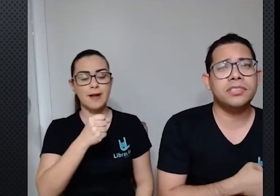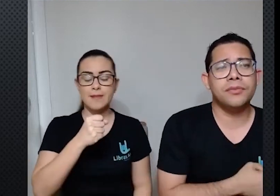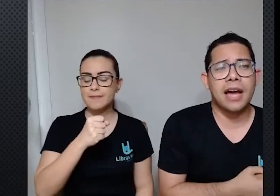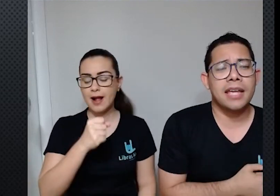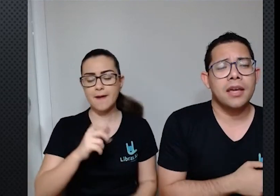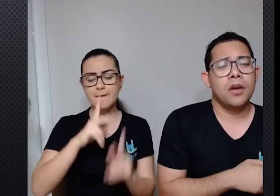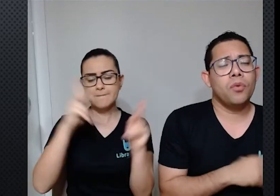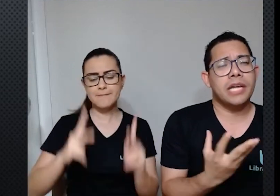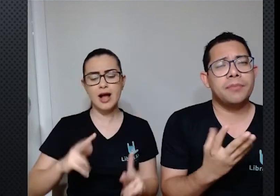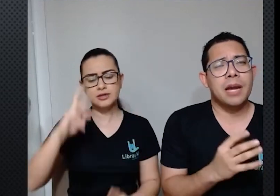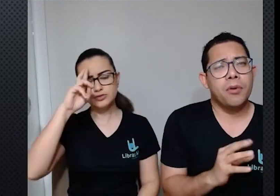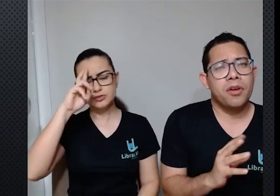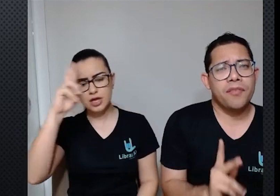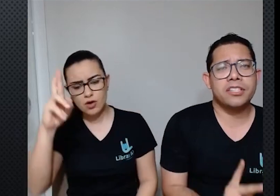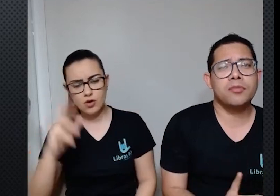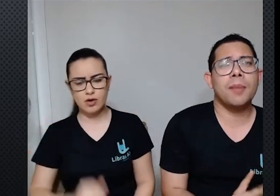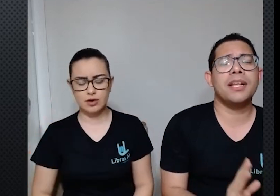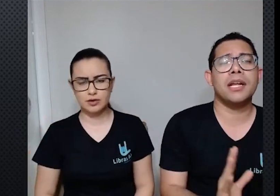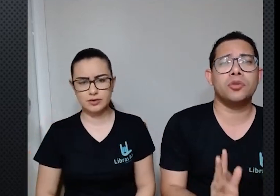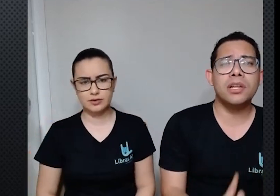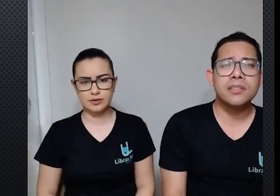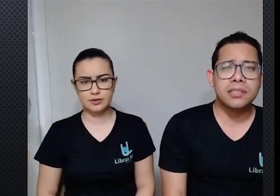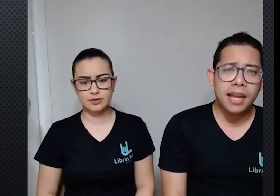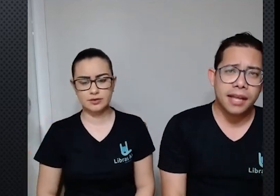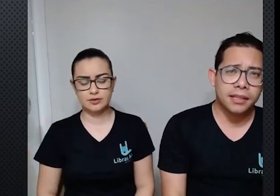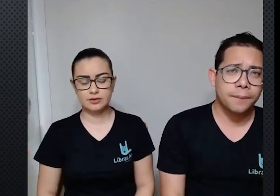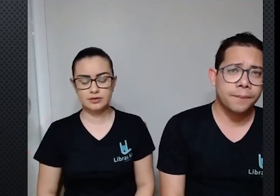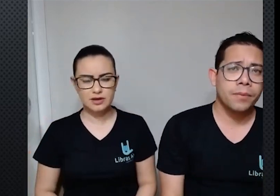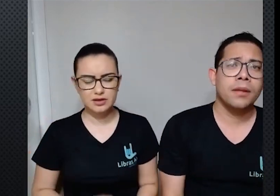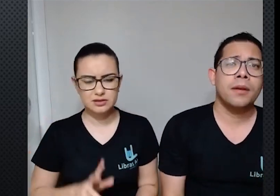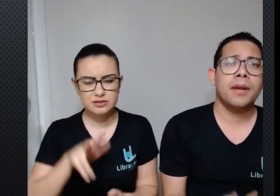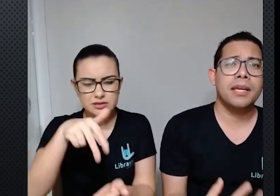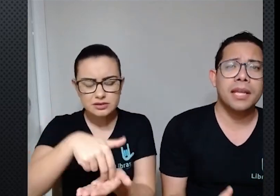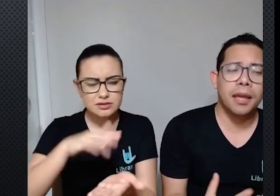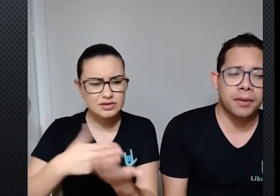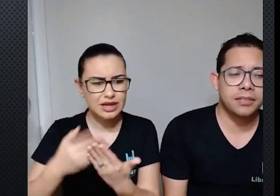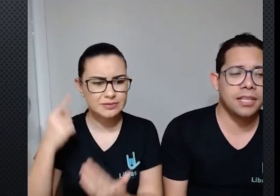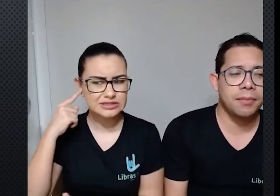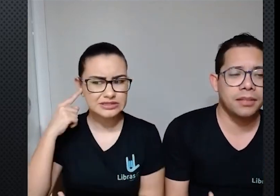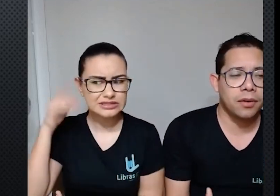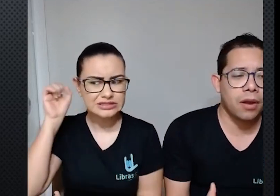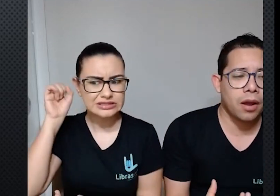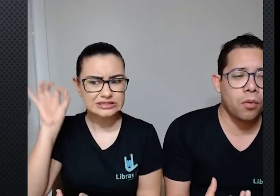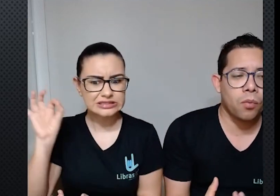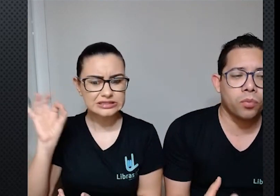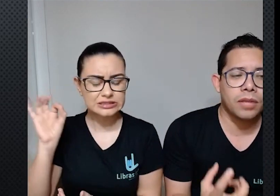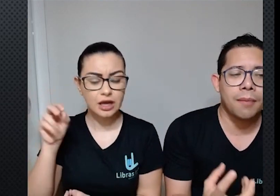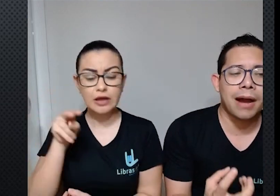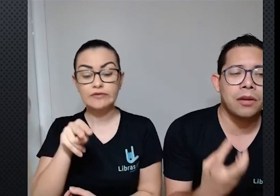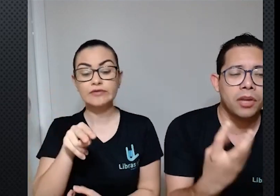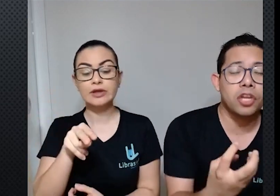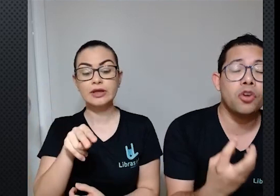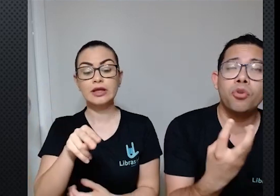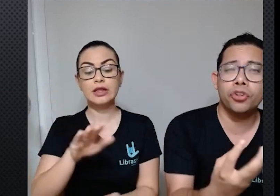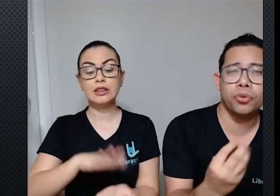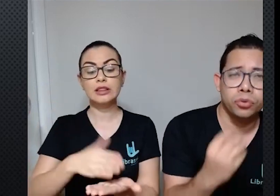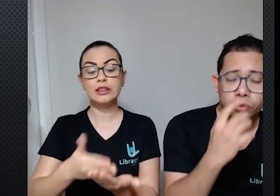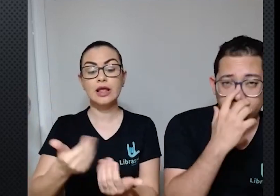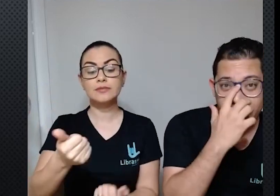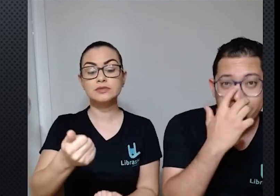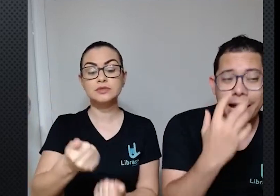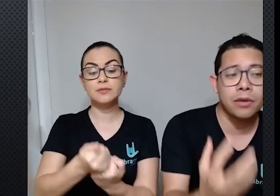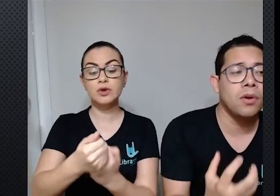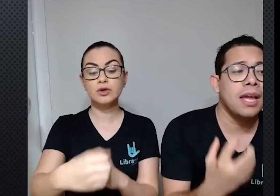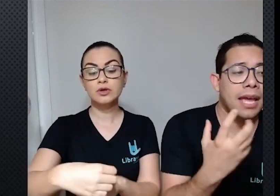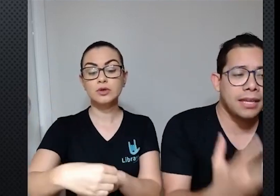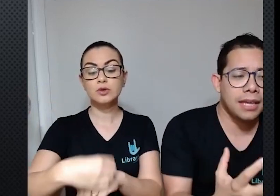paz, o intérprete de apoio vai fazer de uma maneira toda discreta para que ninguém perceba. Então é um trabalho em conjunto, é